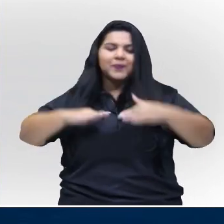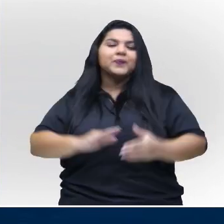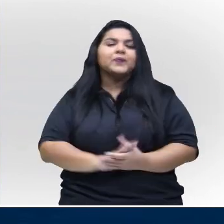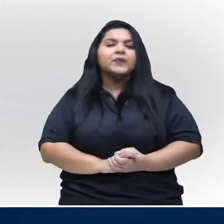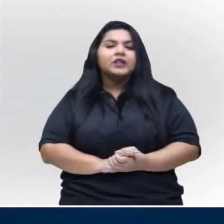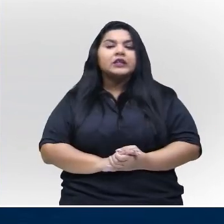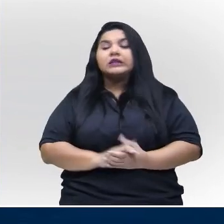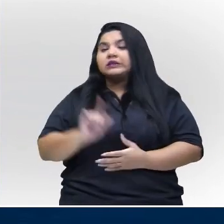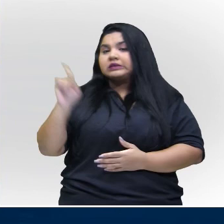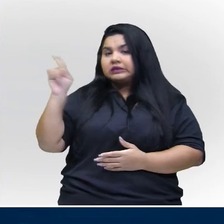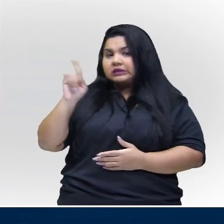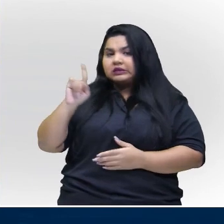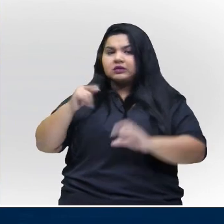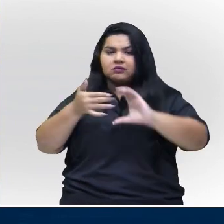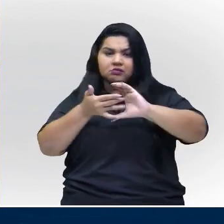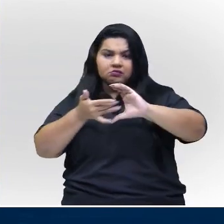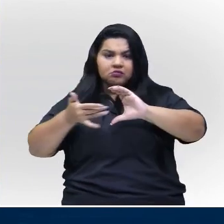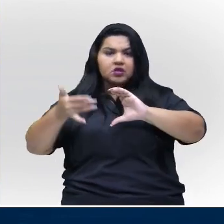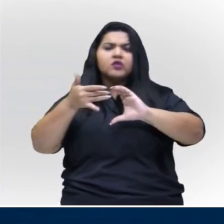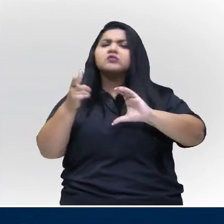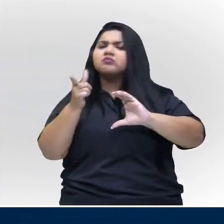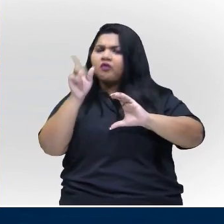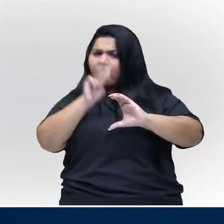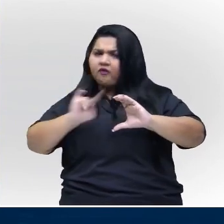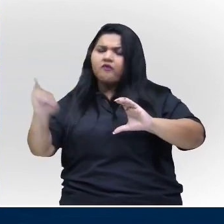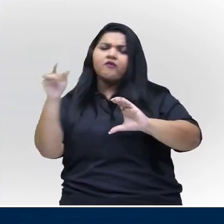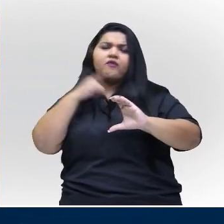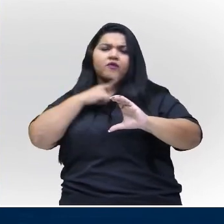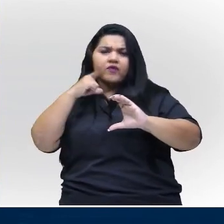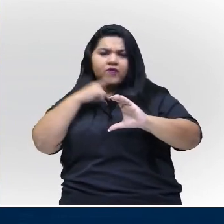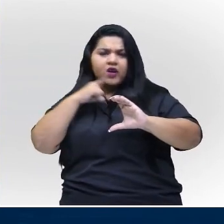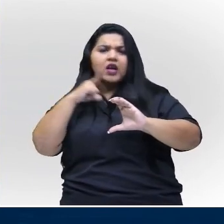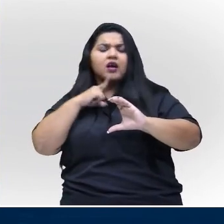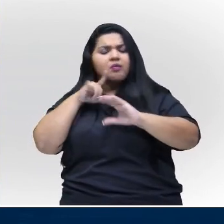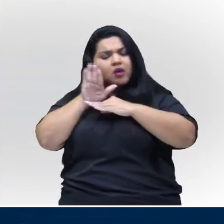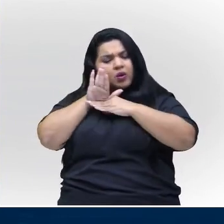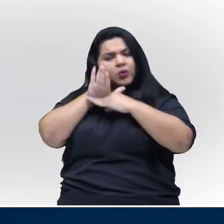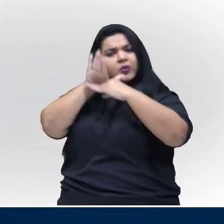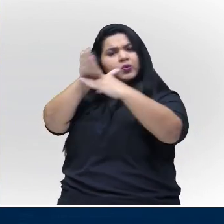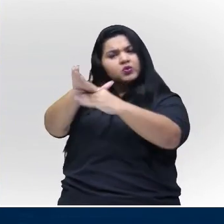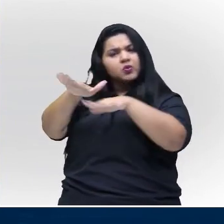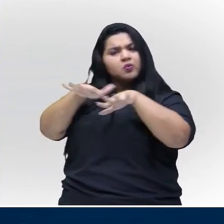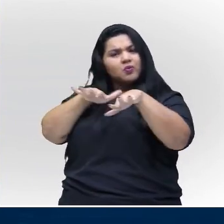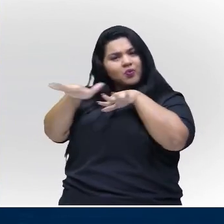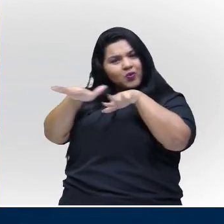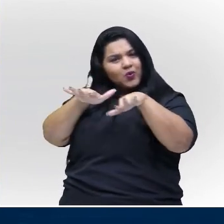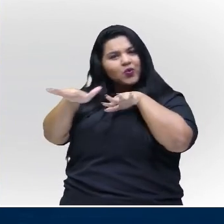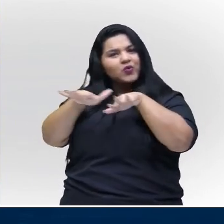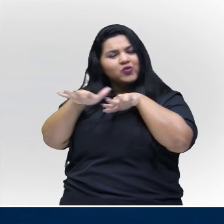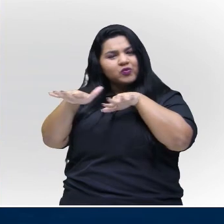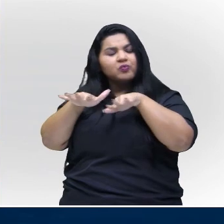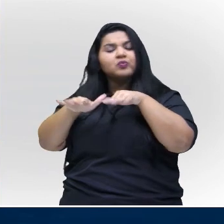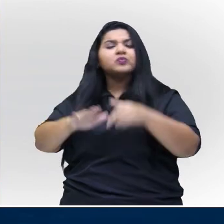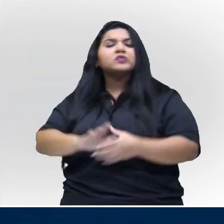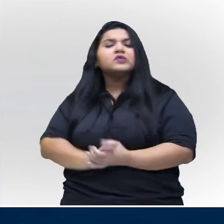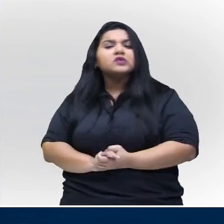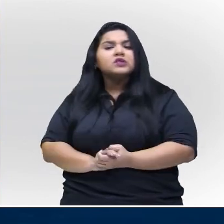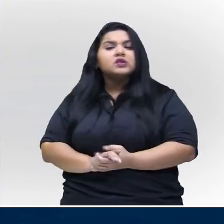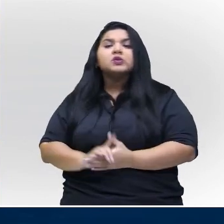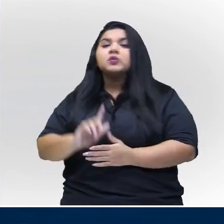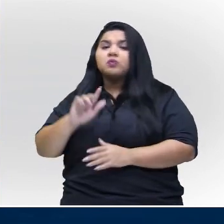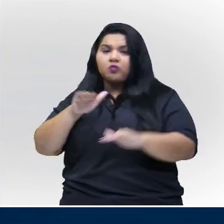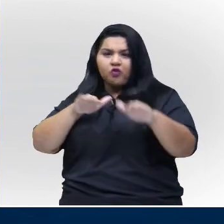esse citoplasma ele vai desenvolver justamente para auxiliar no movimento dessa célula, que é o chamado